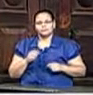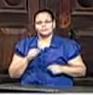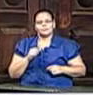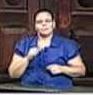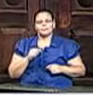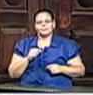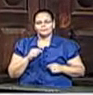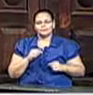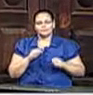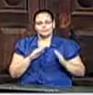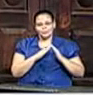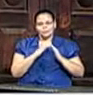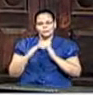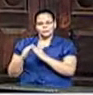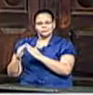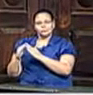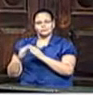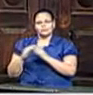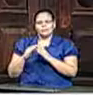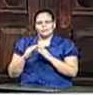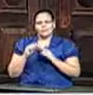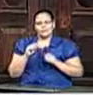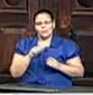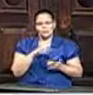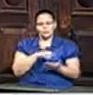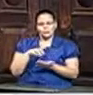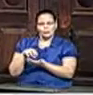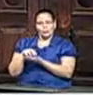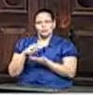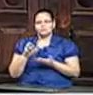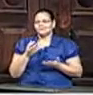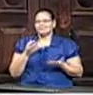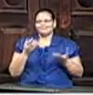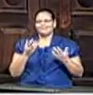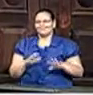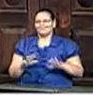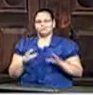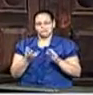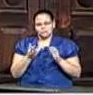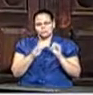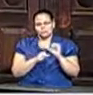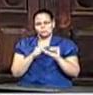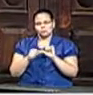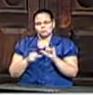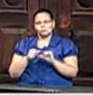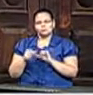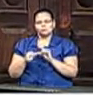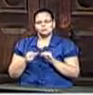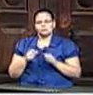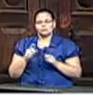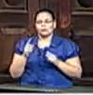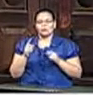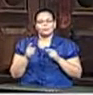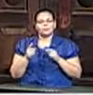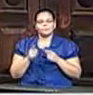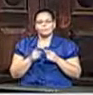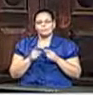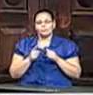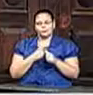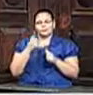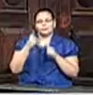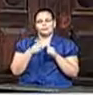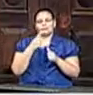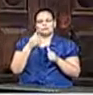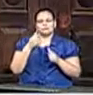pelos setores conservadores, que não se conformavam, primeiro, com os